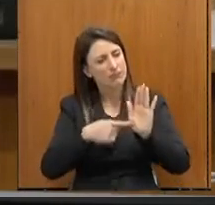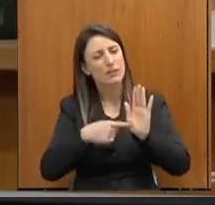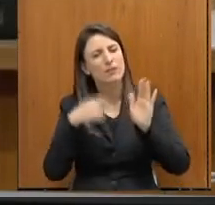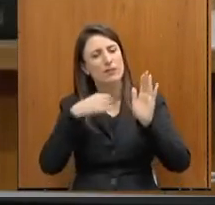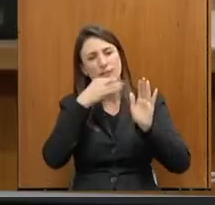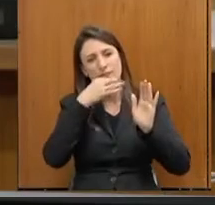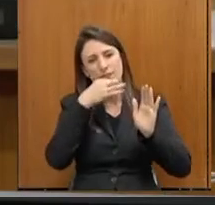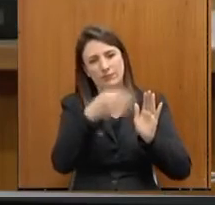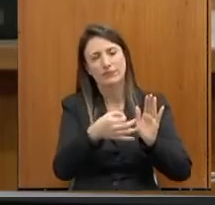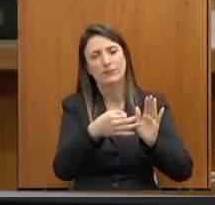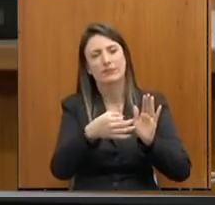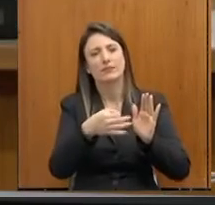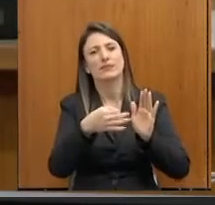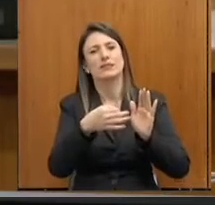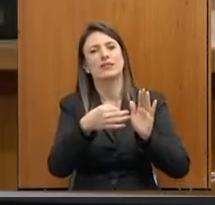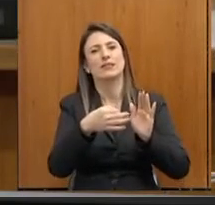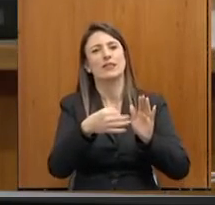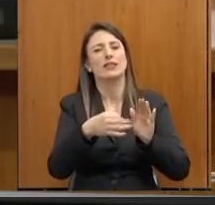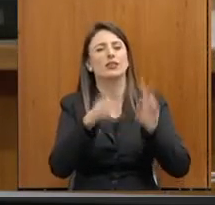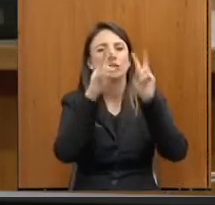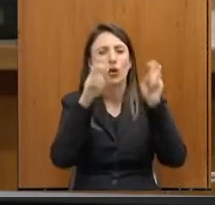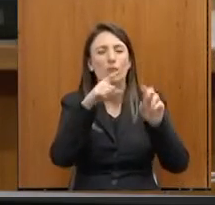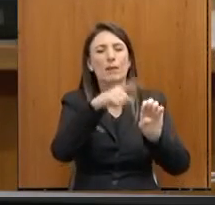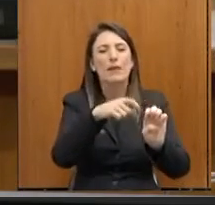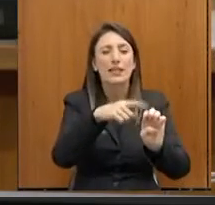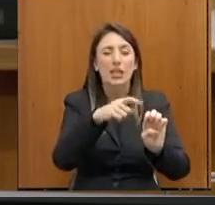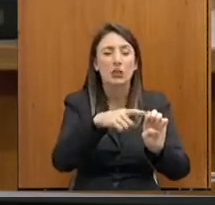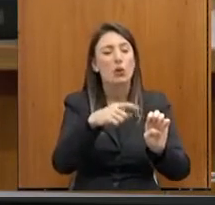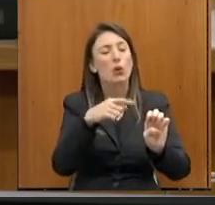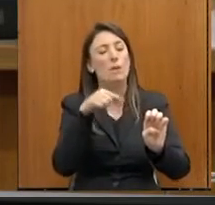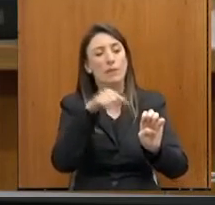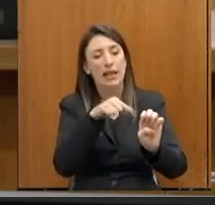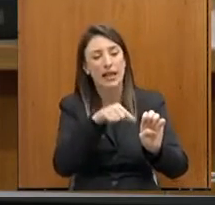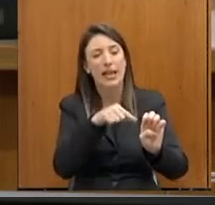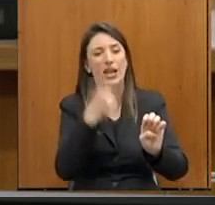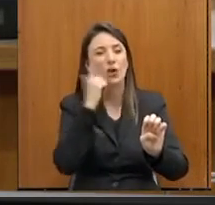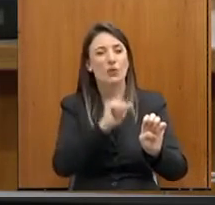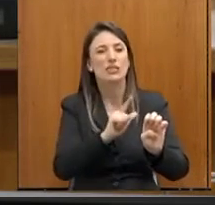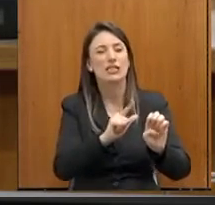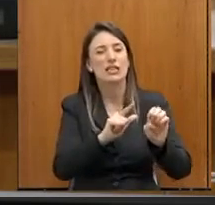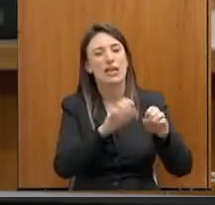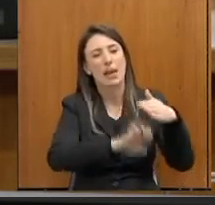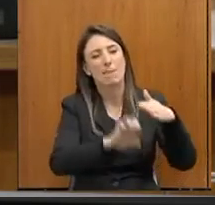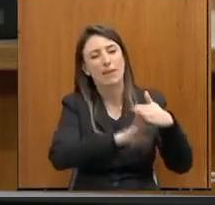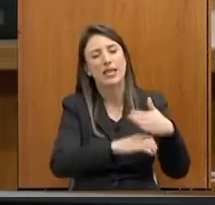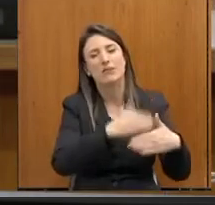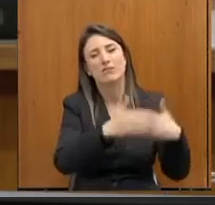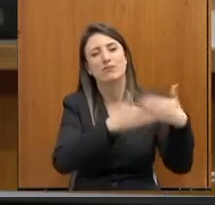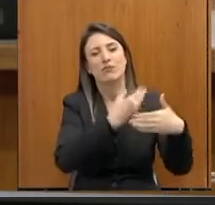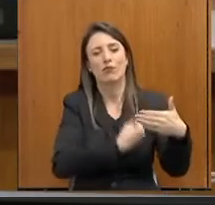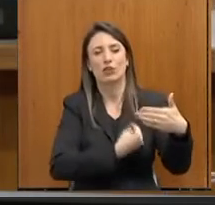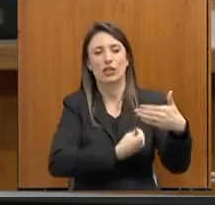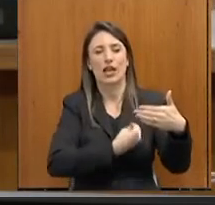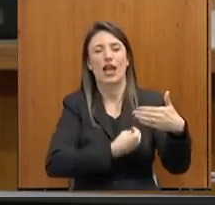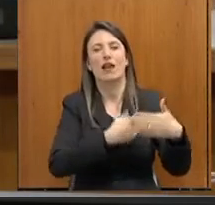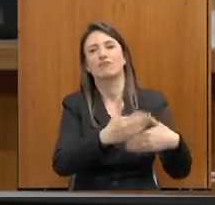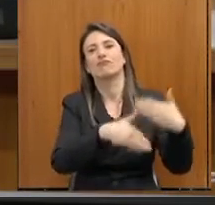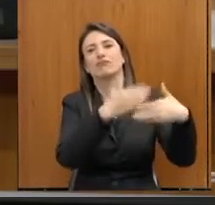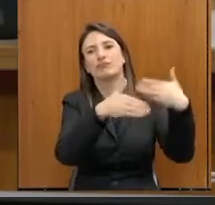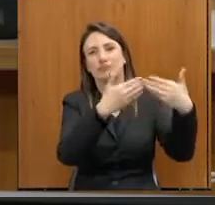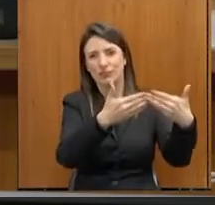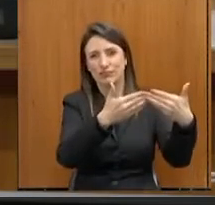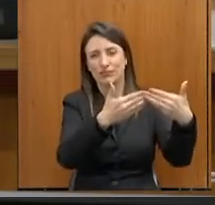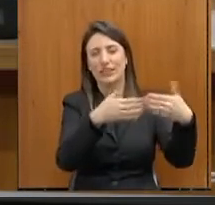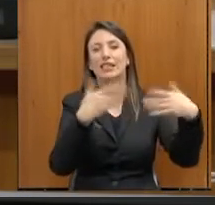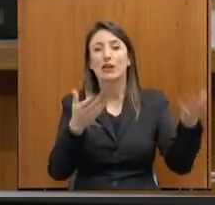o empreendedor para que o negócio dele possa funcionar expandir e operar se o estado se